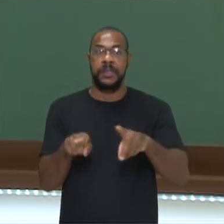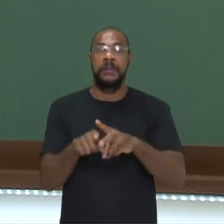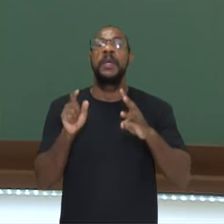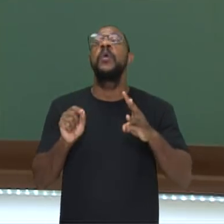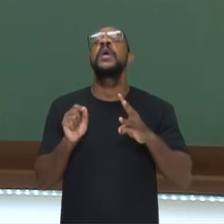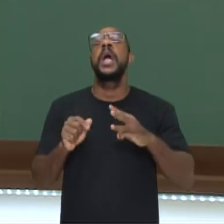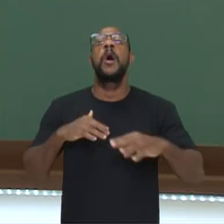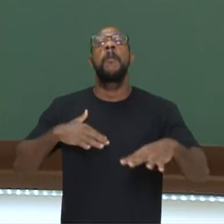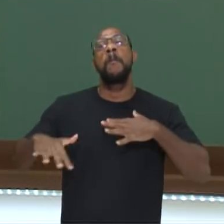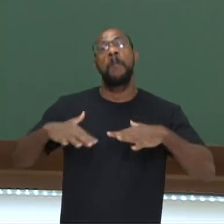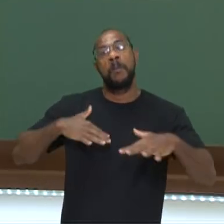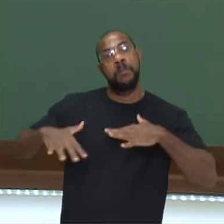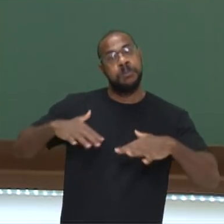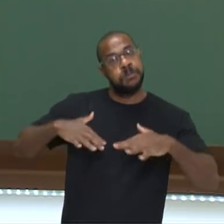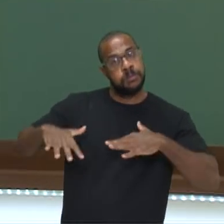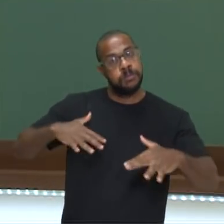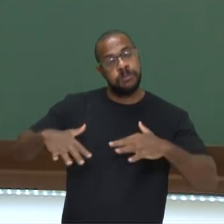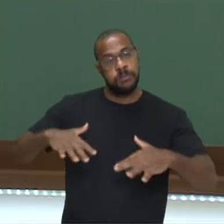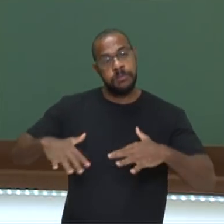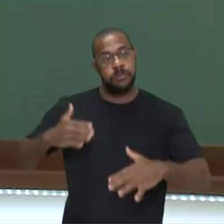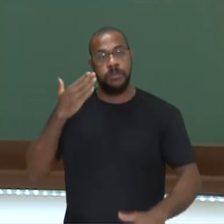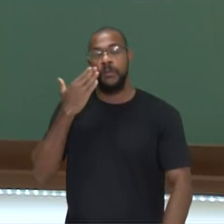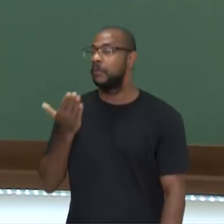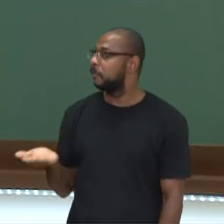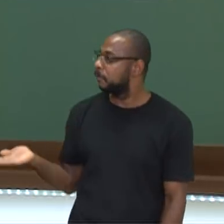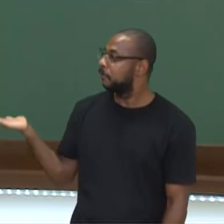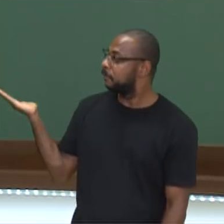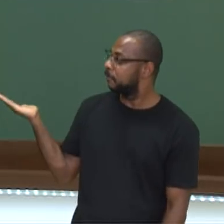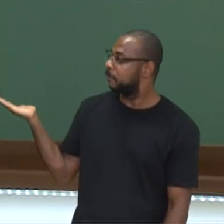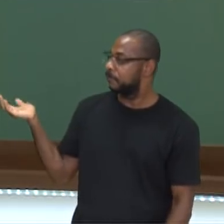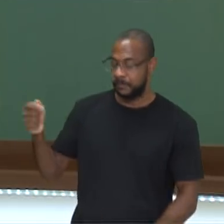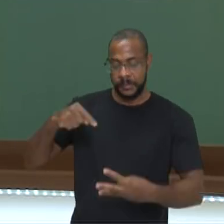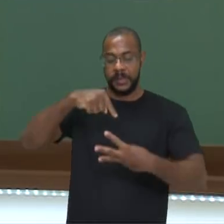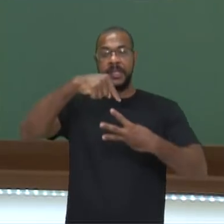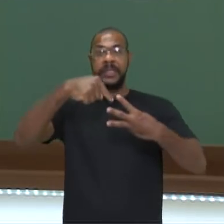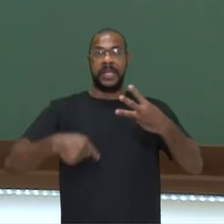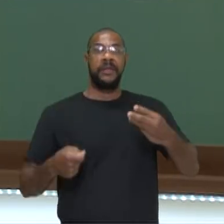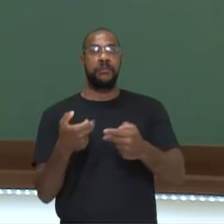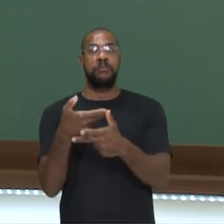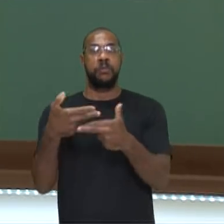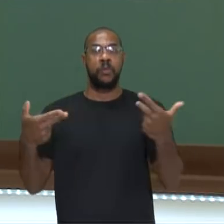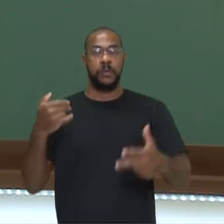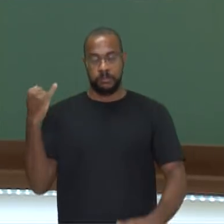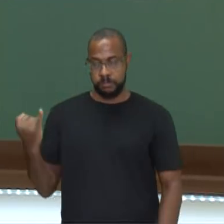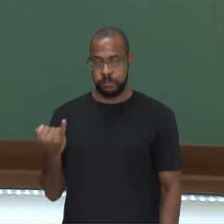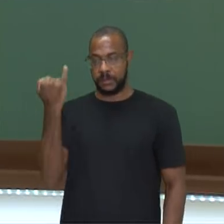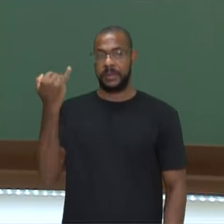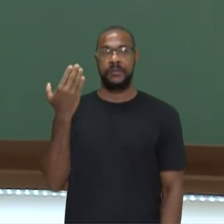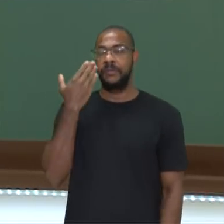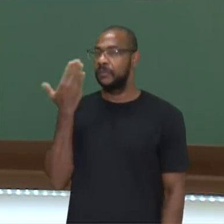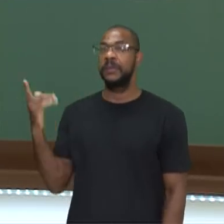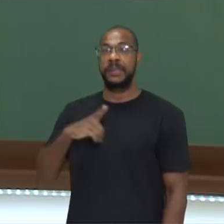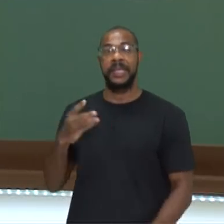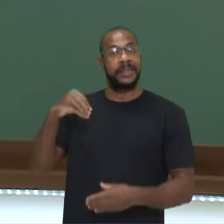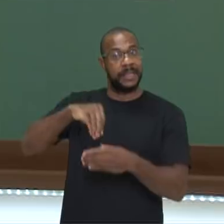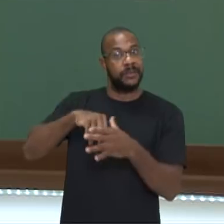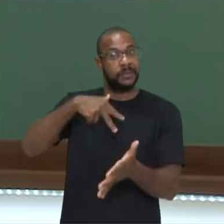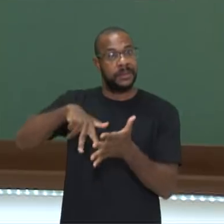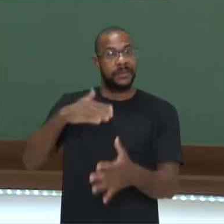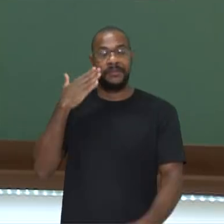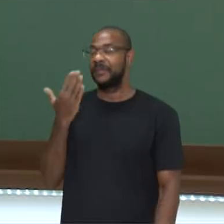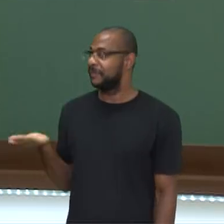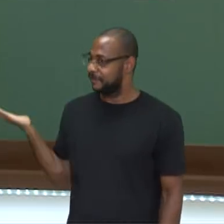vai acontecer e o movimento propriamente dito da dança. Vamos entender um pouquinho